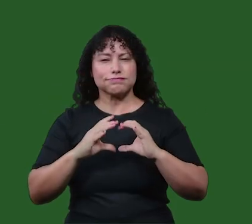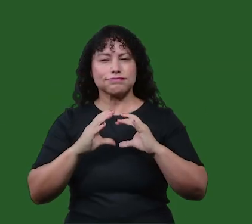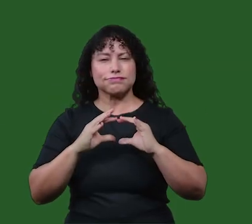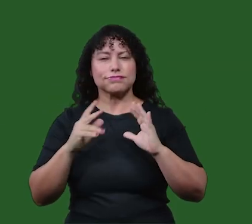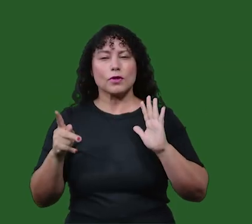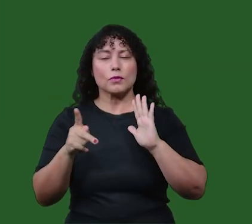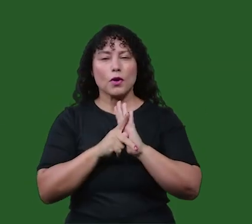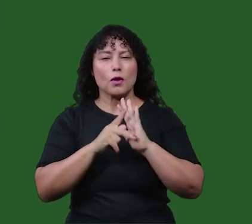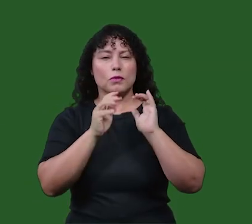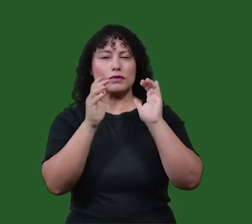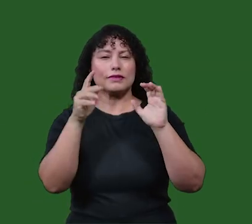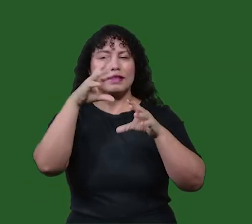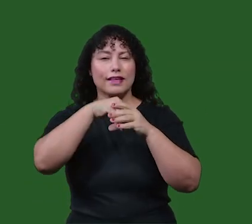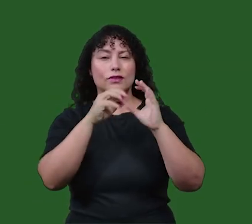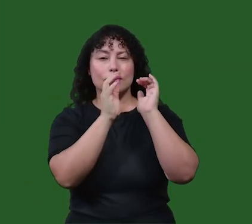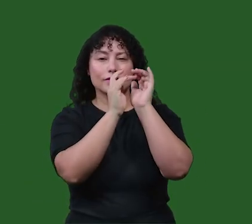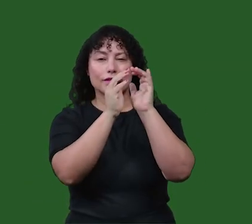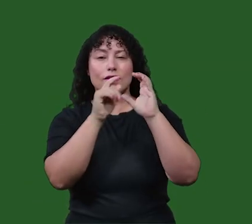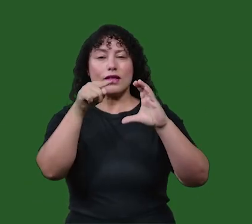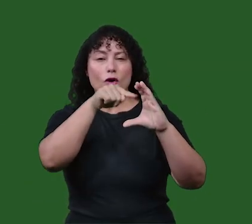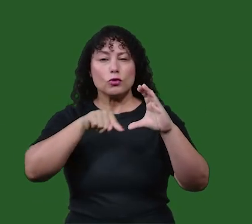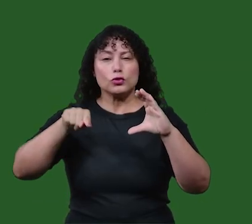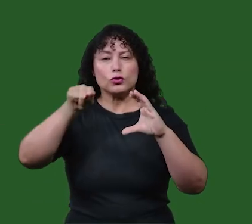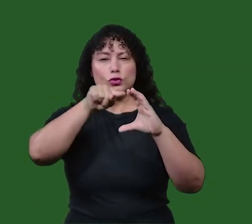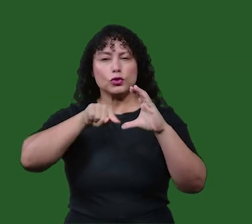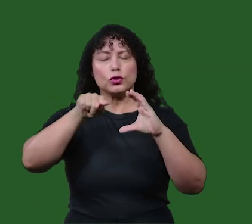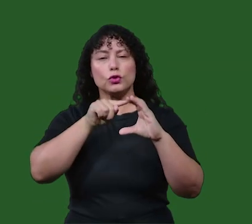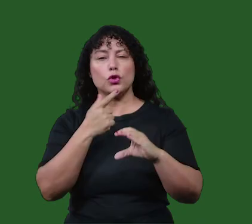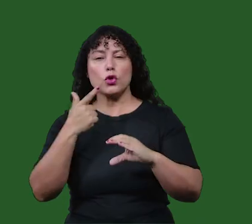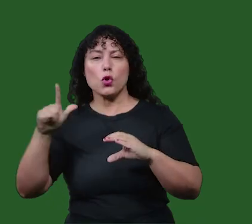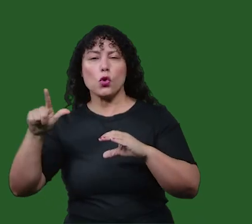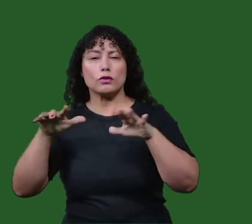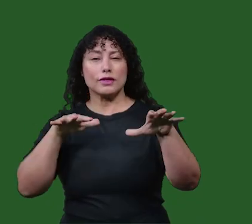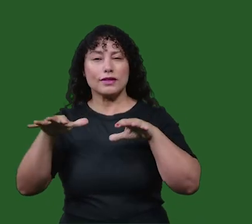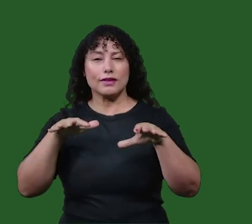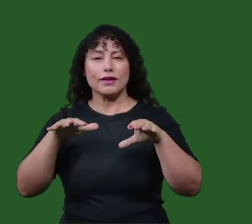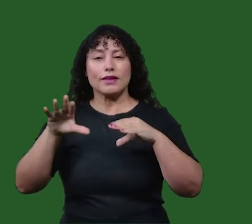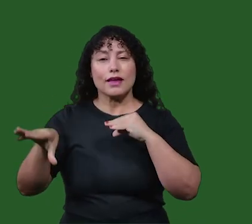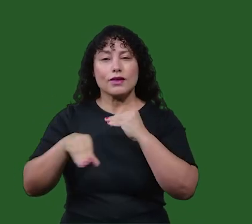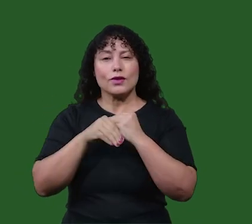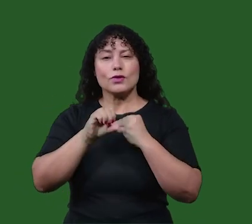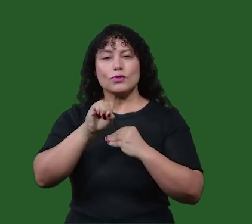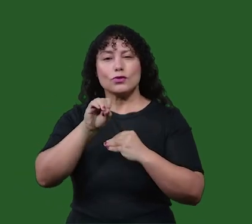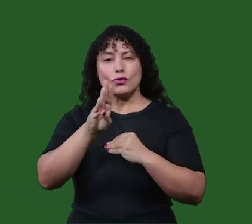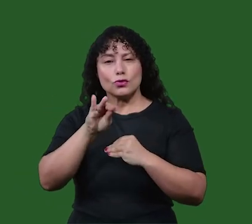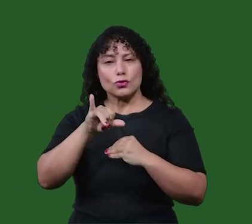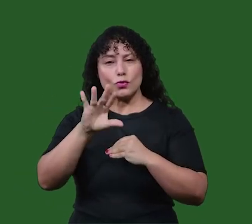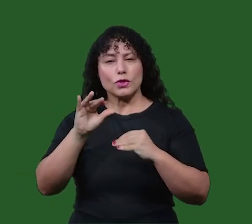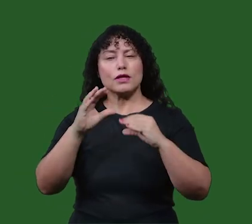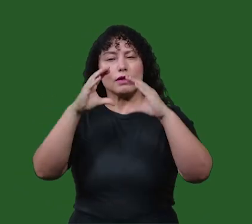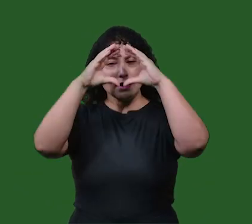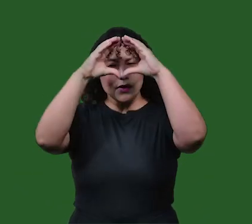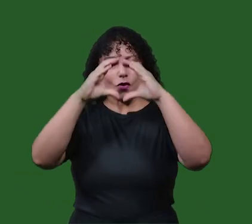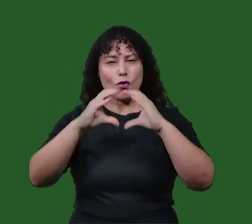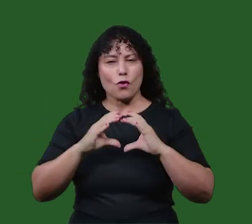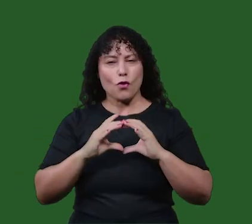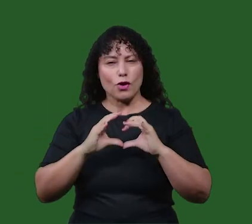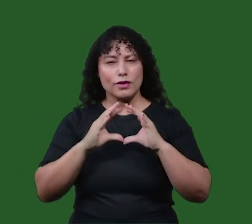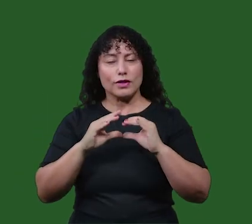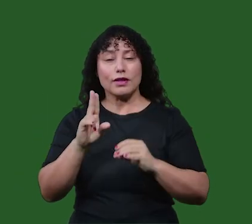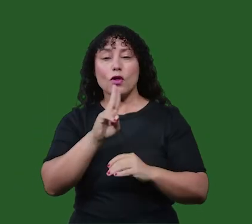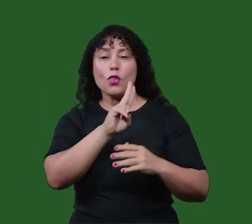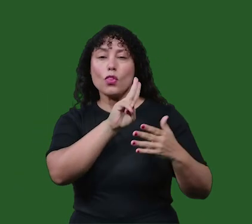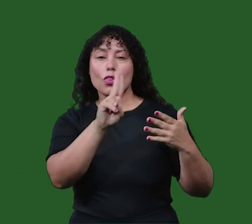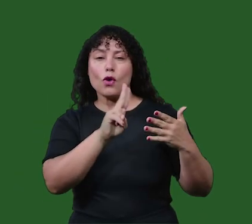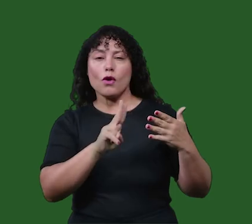está propriamente instaurada no cérebro, que é o giro do cíngulo, e outras regiões que são subcorticais. Dessas regiões